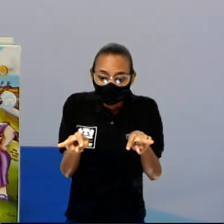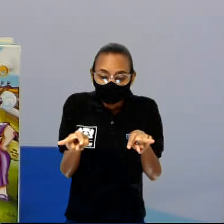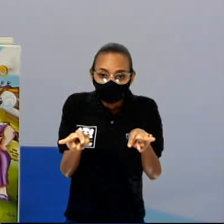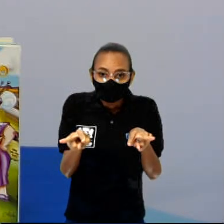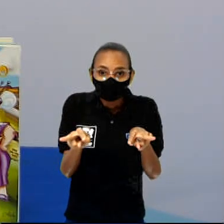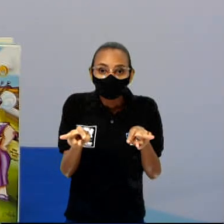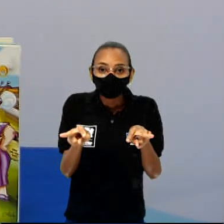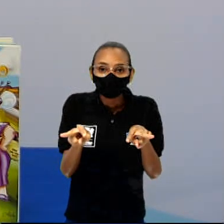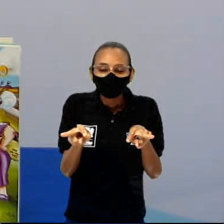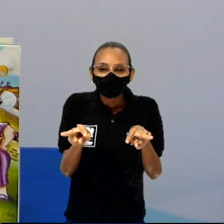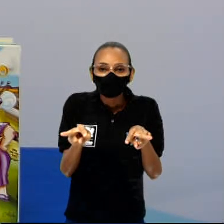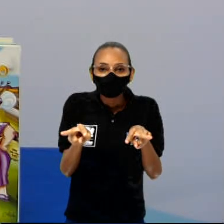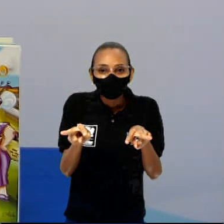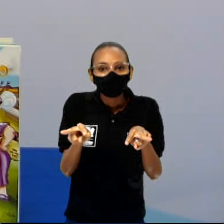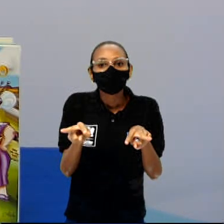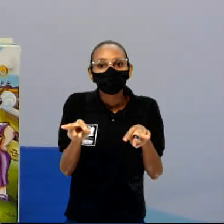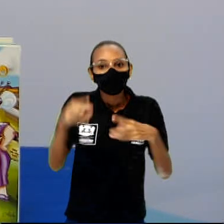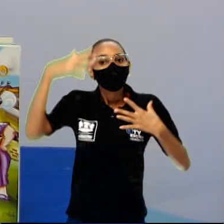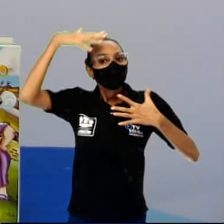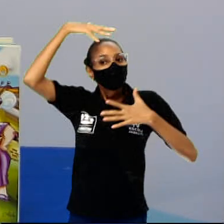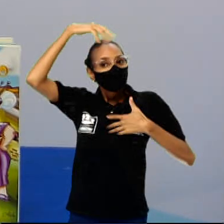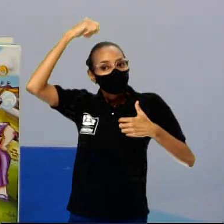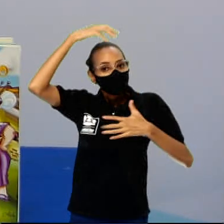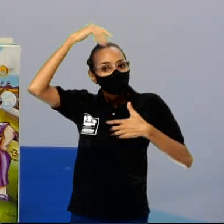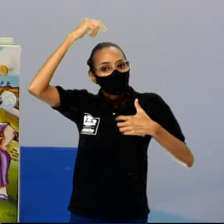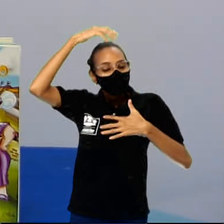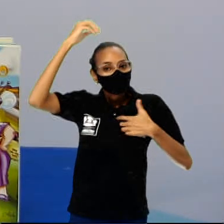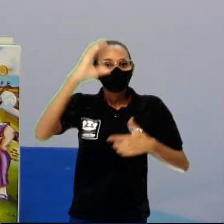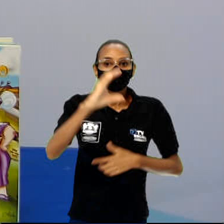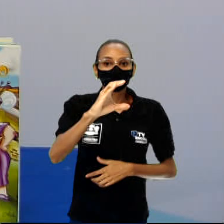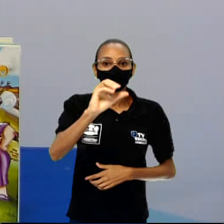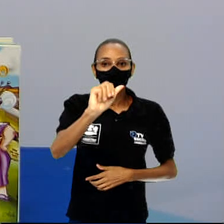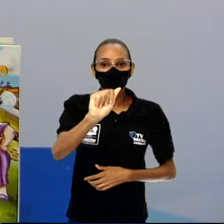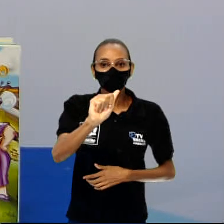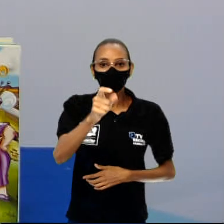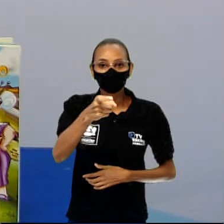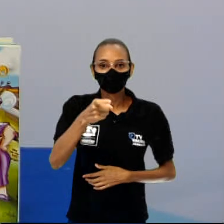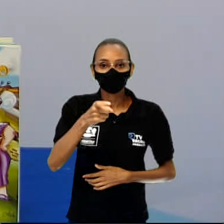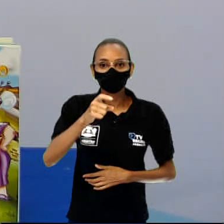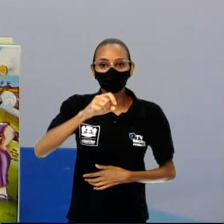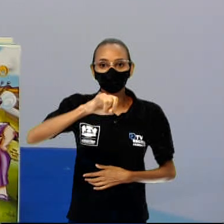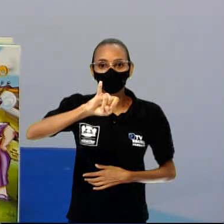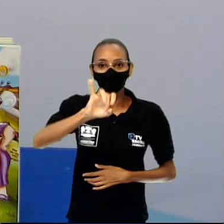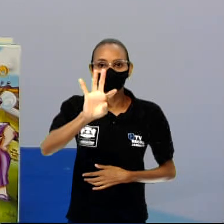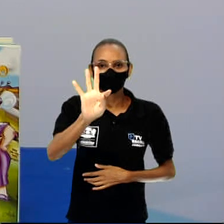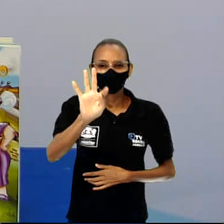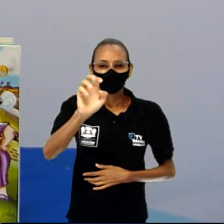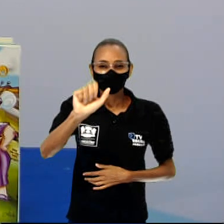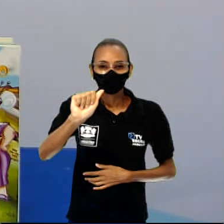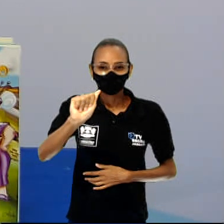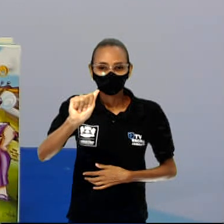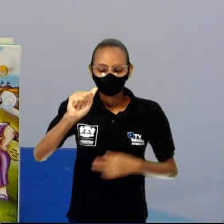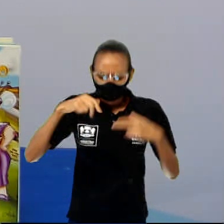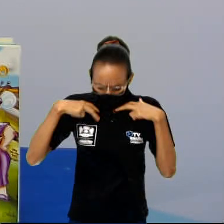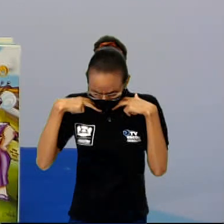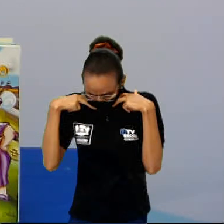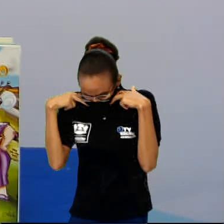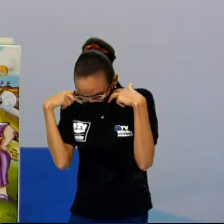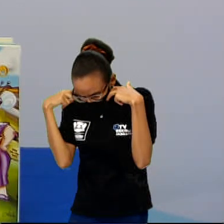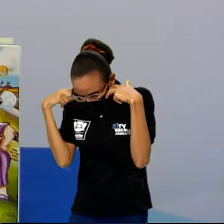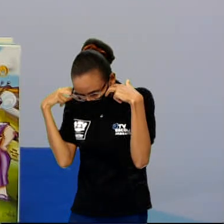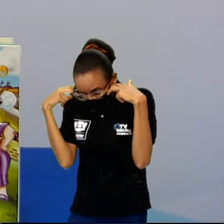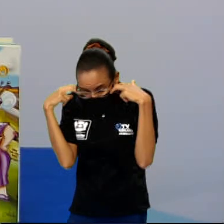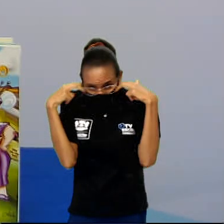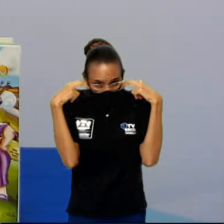lá o mico Cachita, com um pacote de ovos na mão, morto de vergonha, coitado, sem saber como